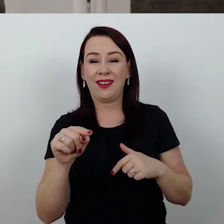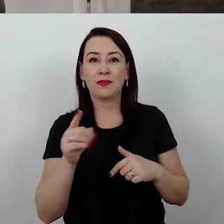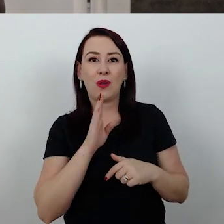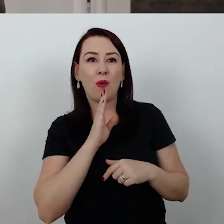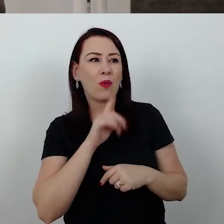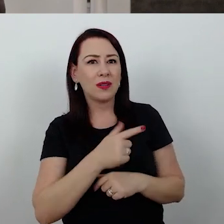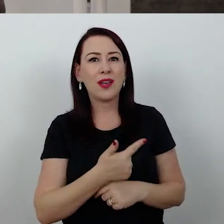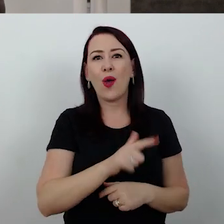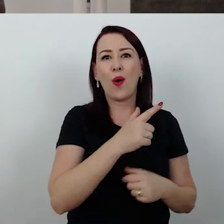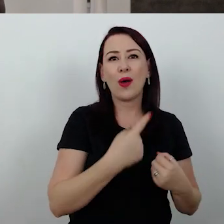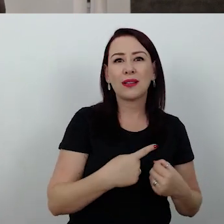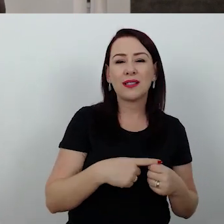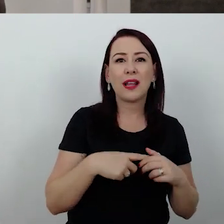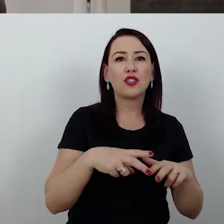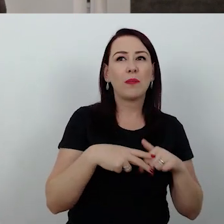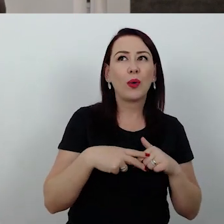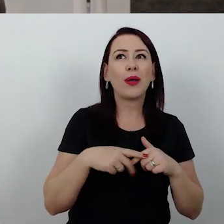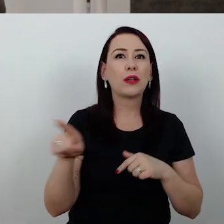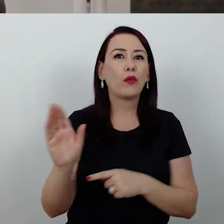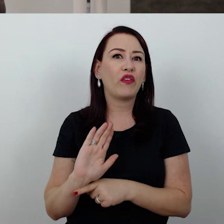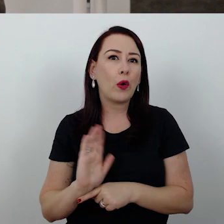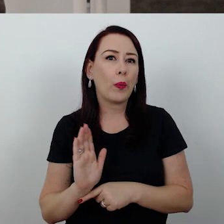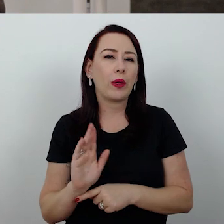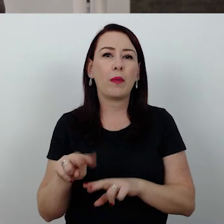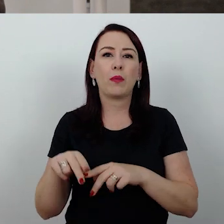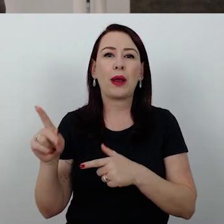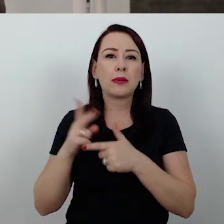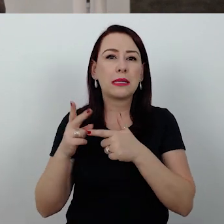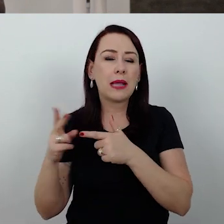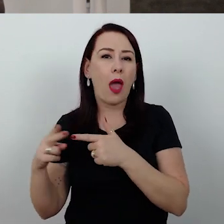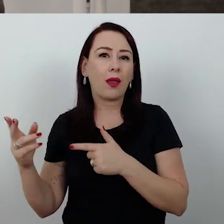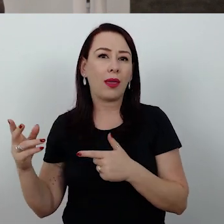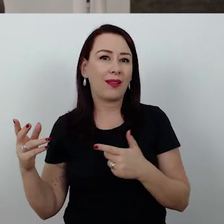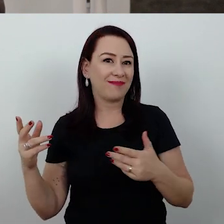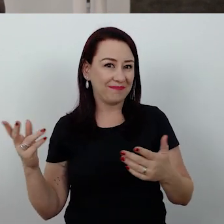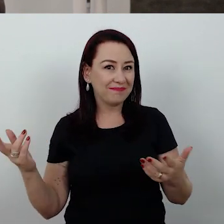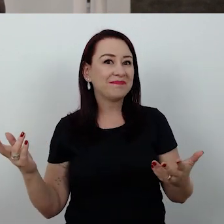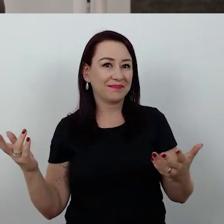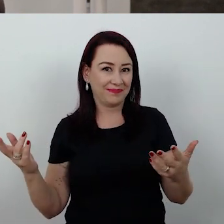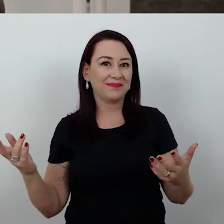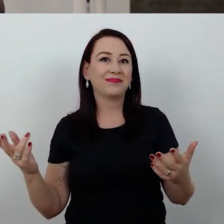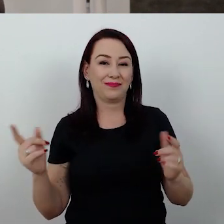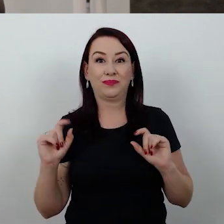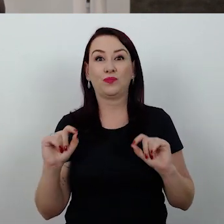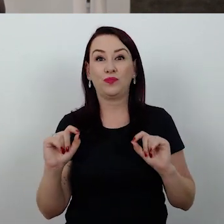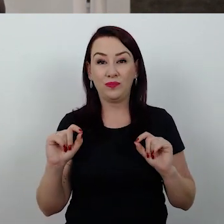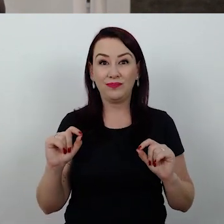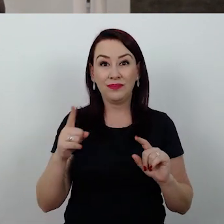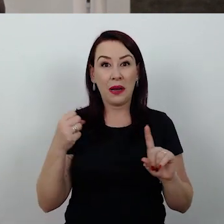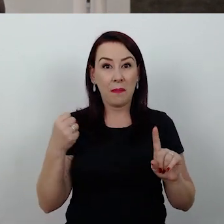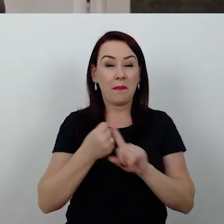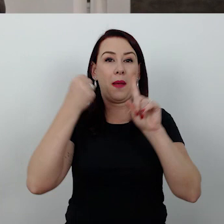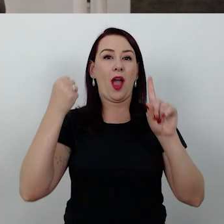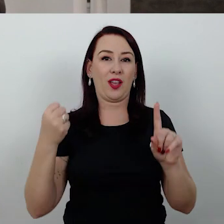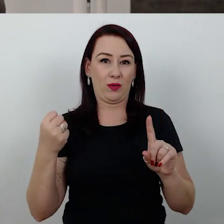para conhecer uma outra cidade que filmou uma série, que filmou um longa-metragem. Então, esse